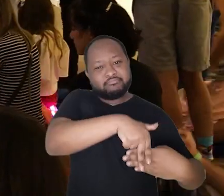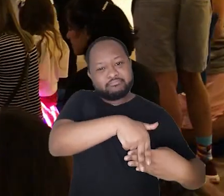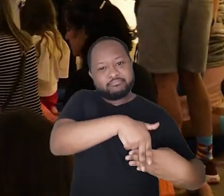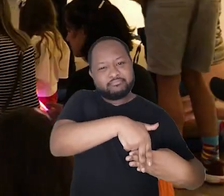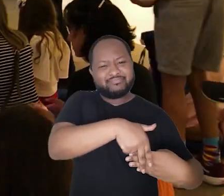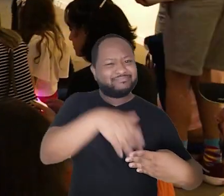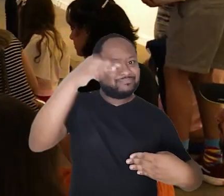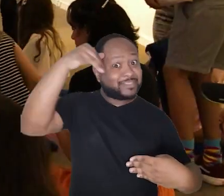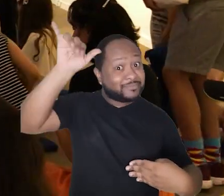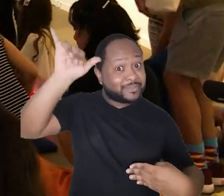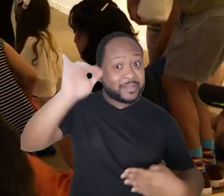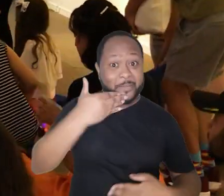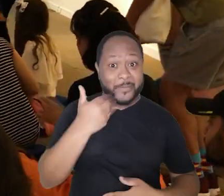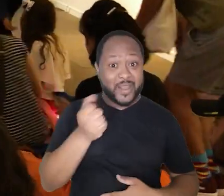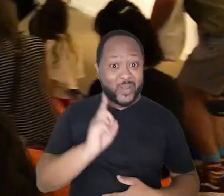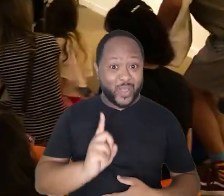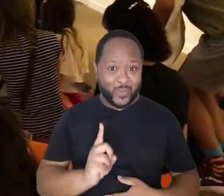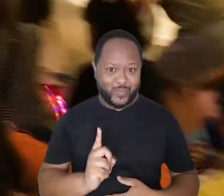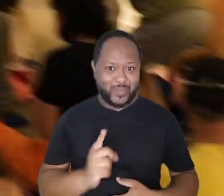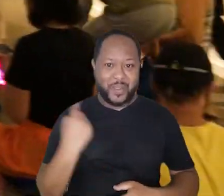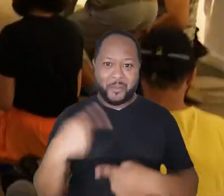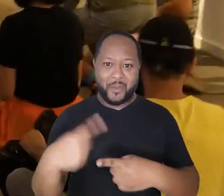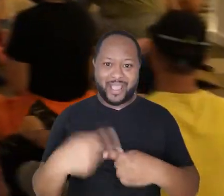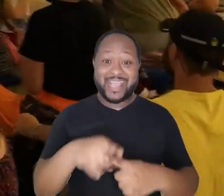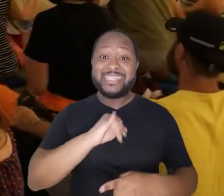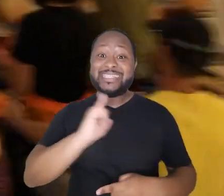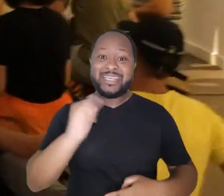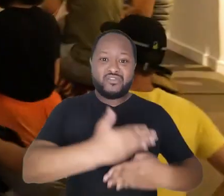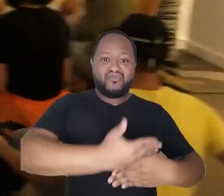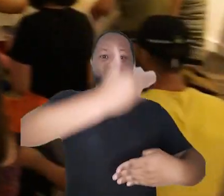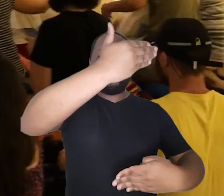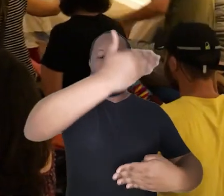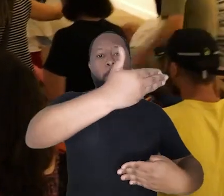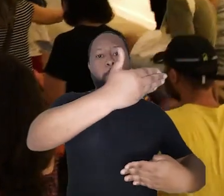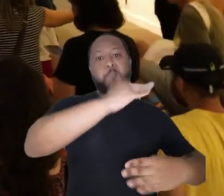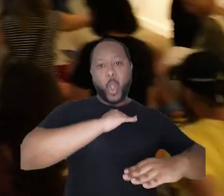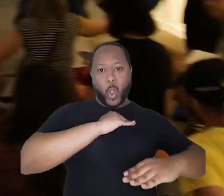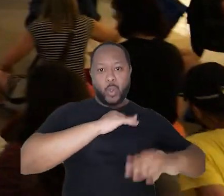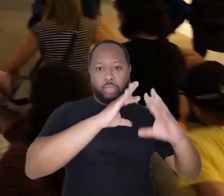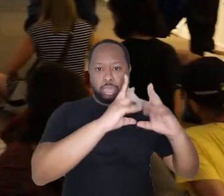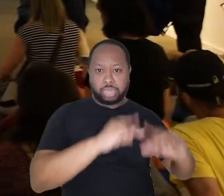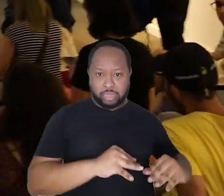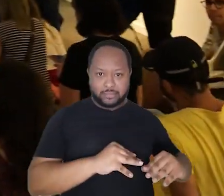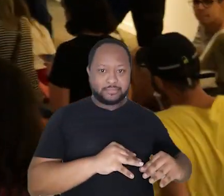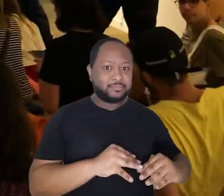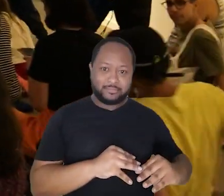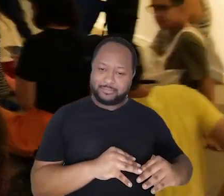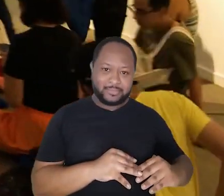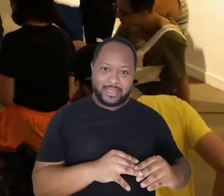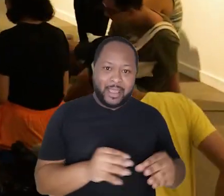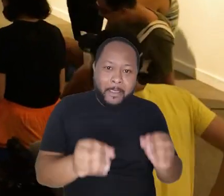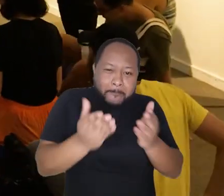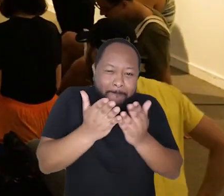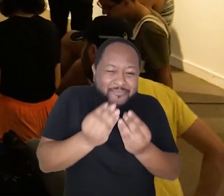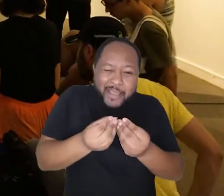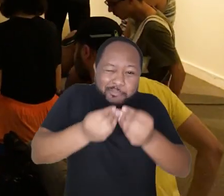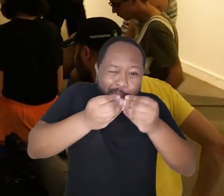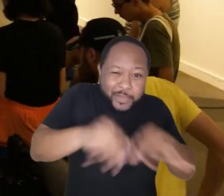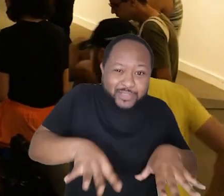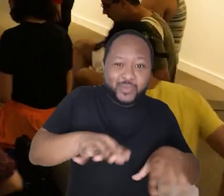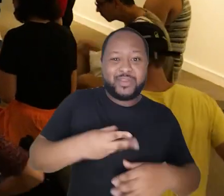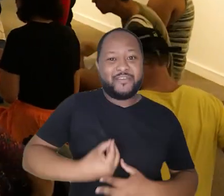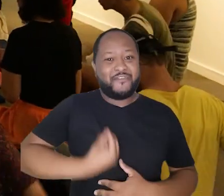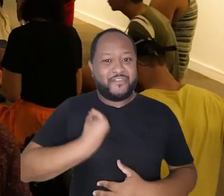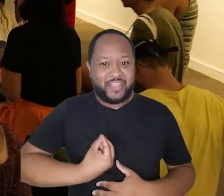melhor não. Se a parede cair é muito prejuízo de vida e também dos quadros.